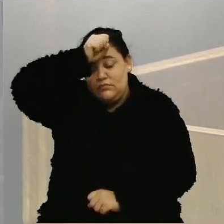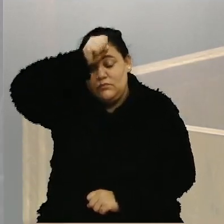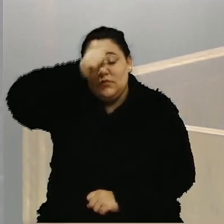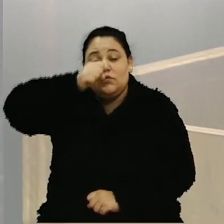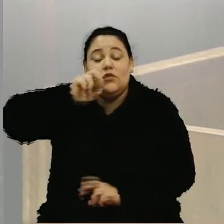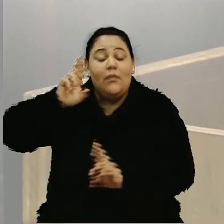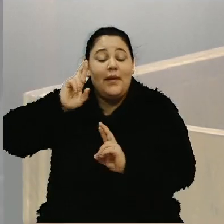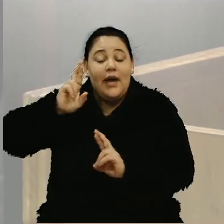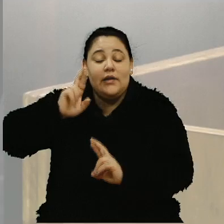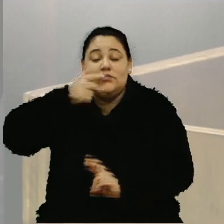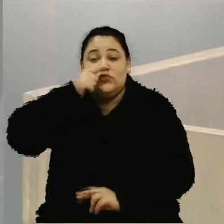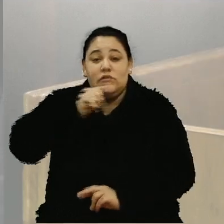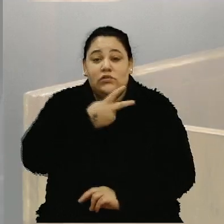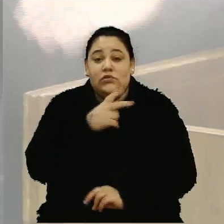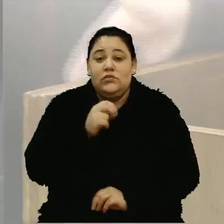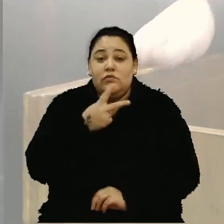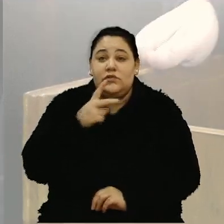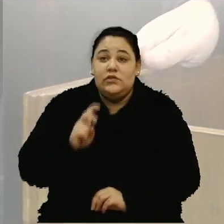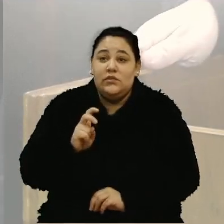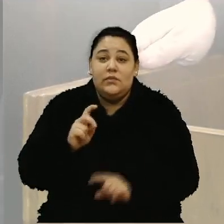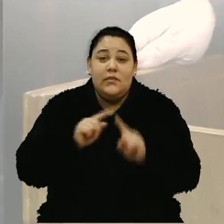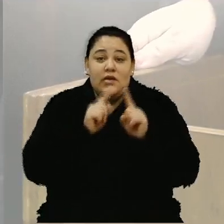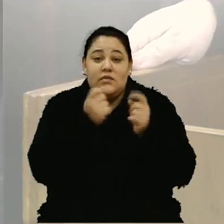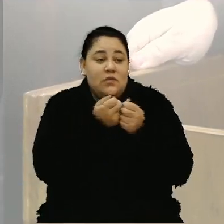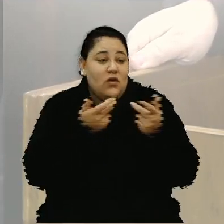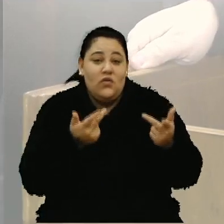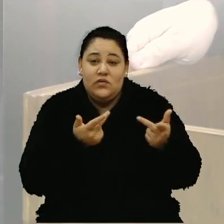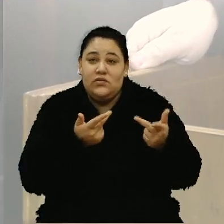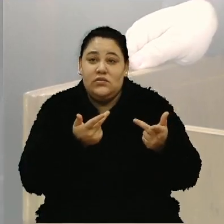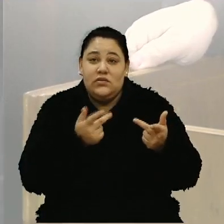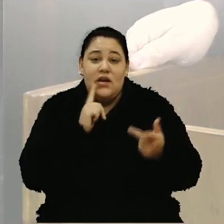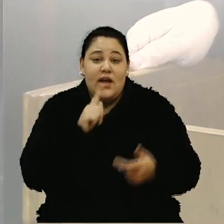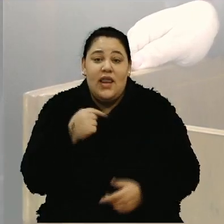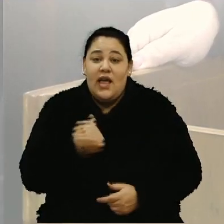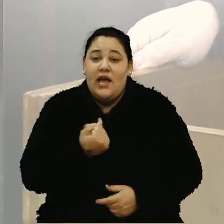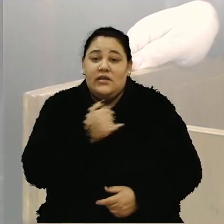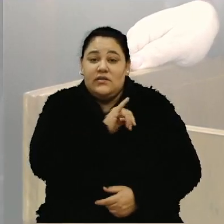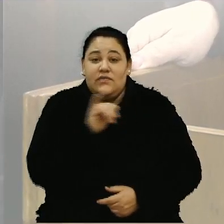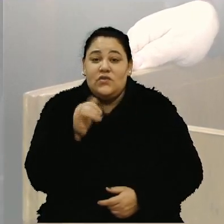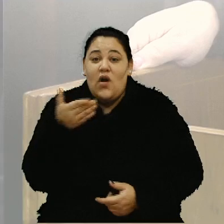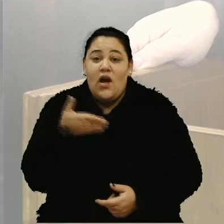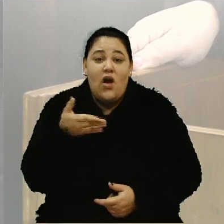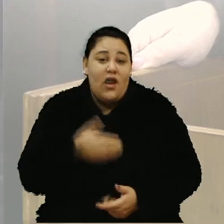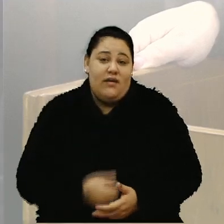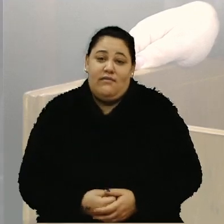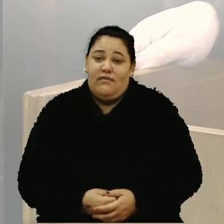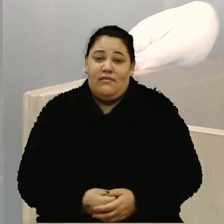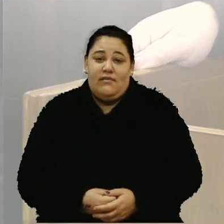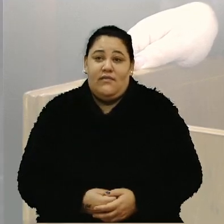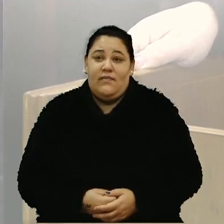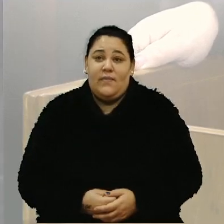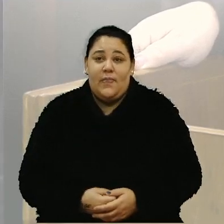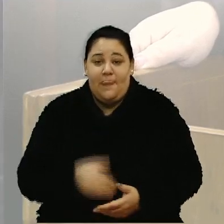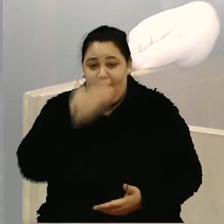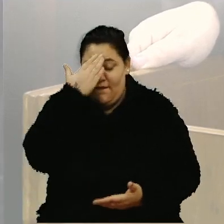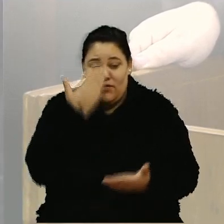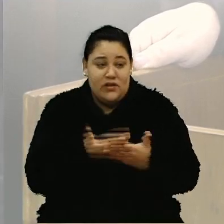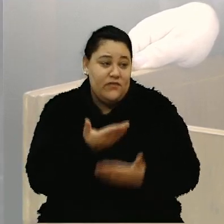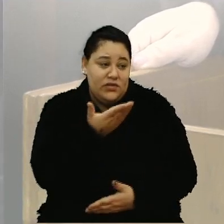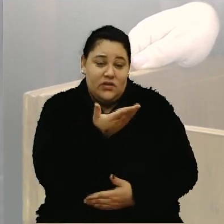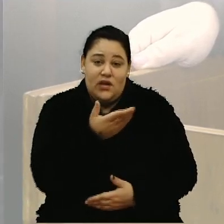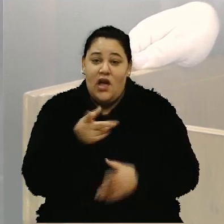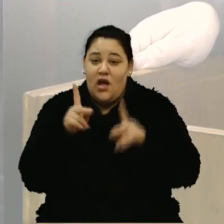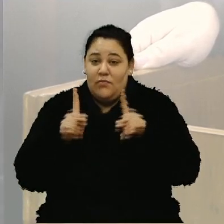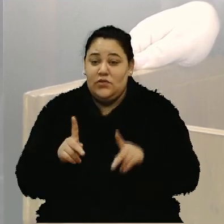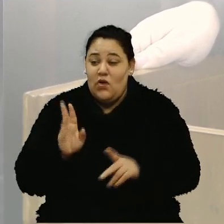que seja em 2025, mas é uma coisa que nem a dona Gladys falou agora, a vereadora Gladys falou. Eu vou acreditar na senhora. A pessoa que